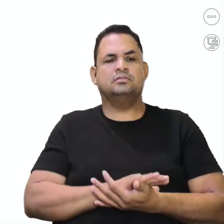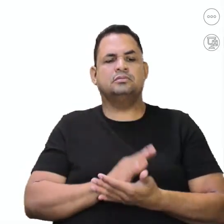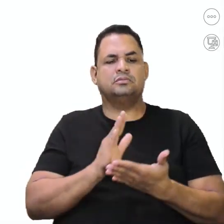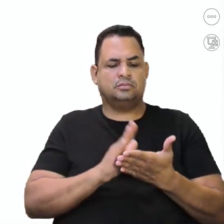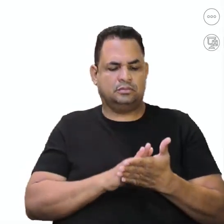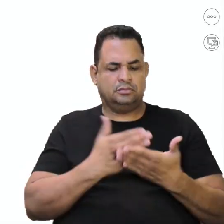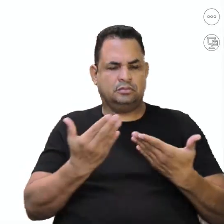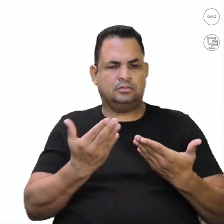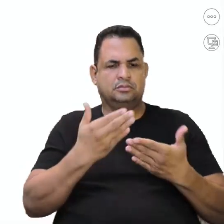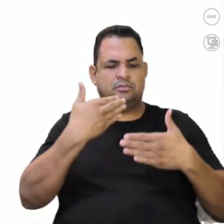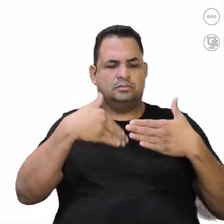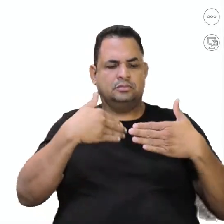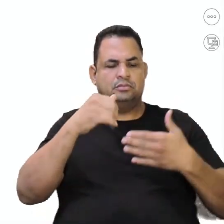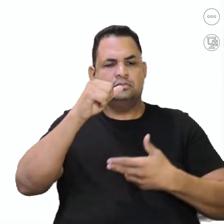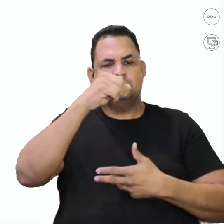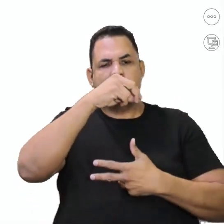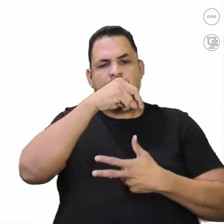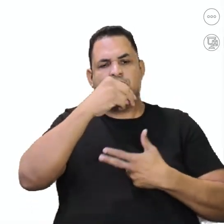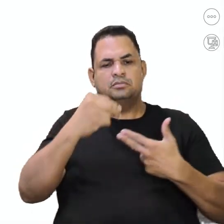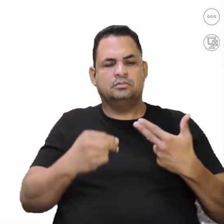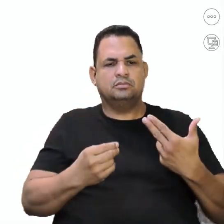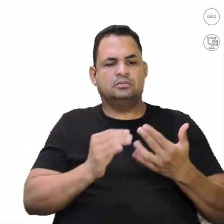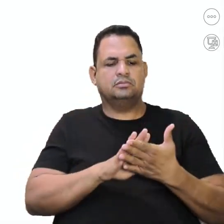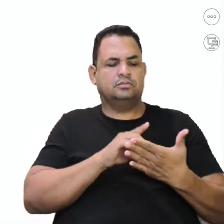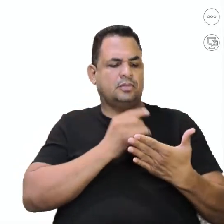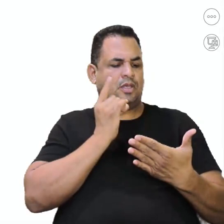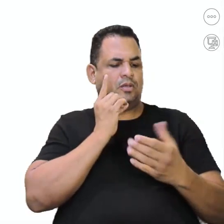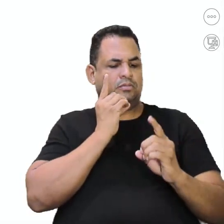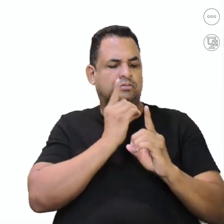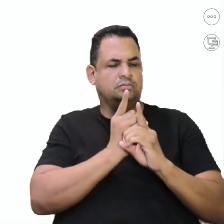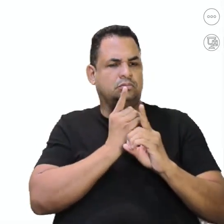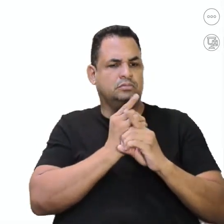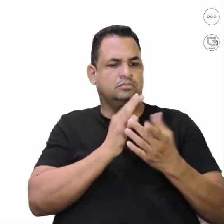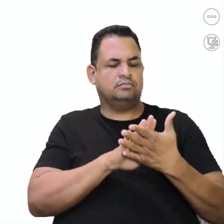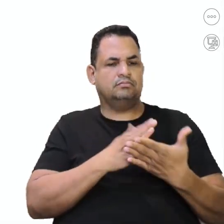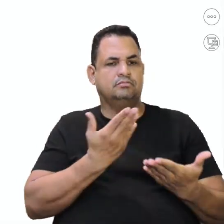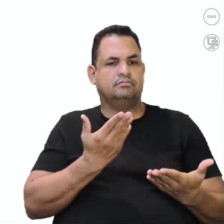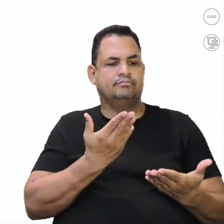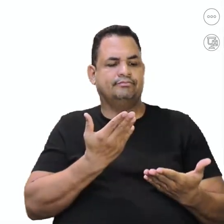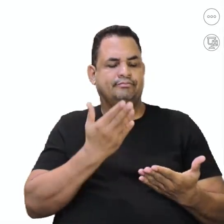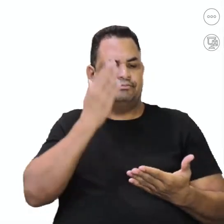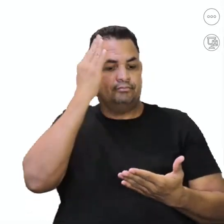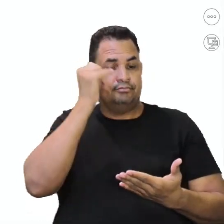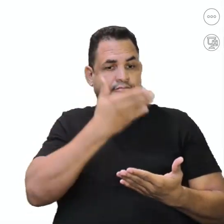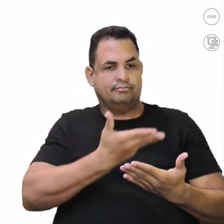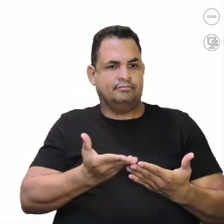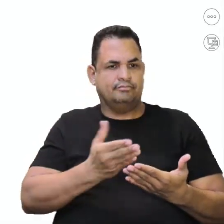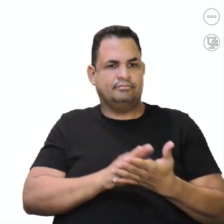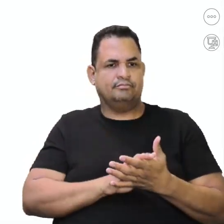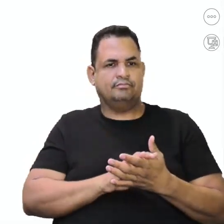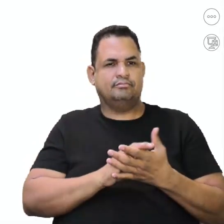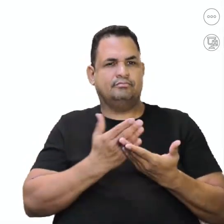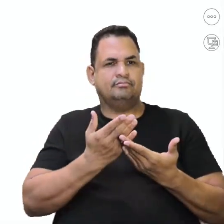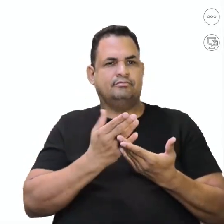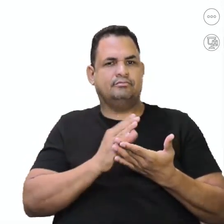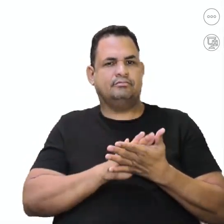sua prova lá do Enem, você encontra uma página dessa, você já sabe, opa, esse layout